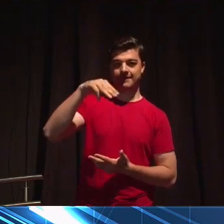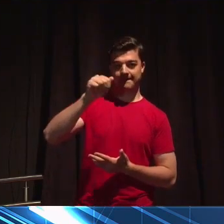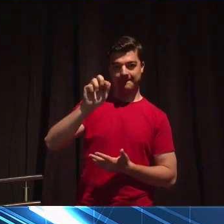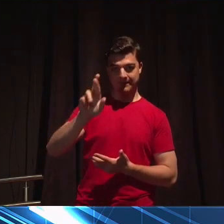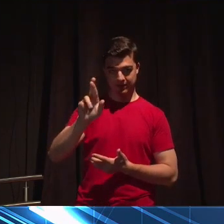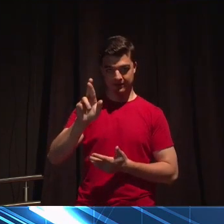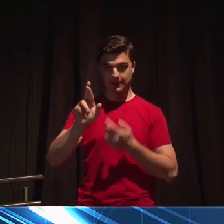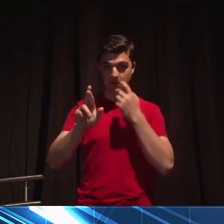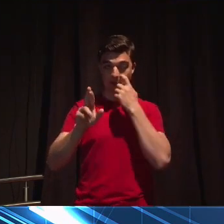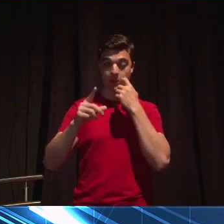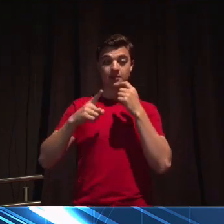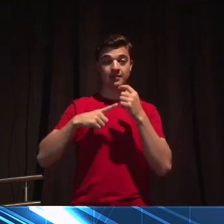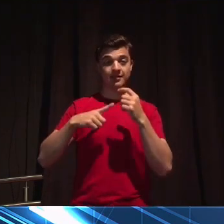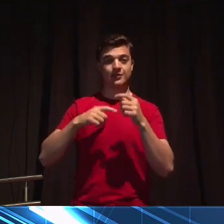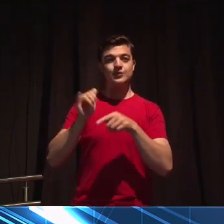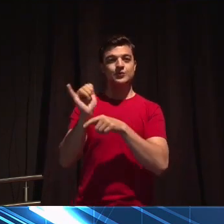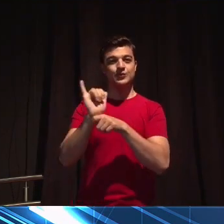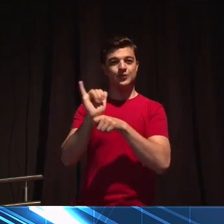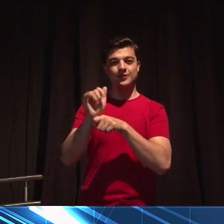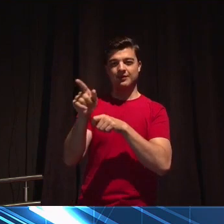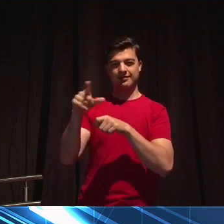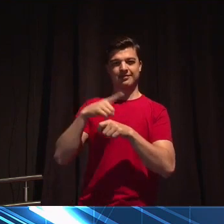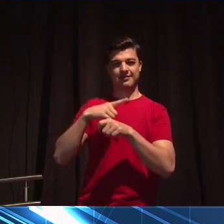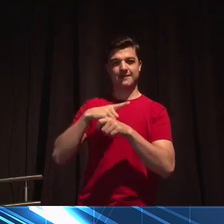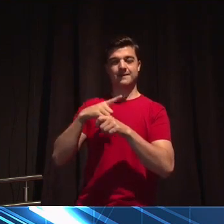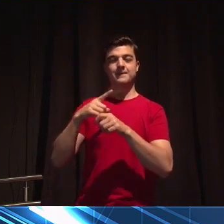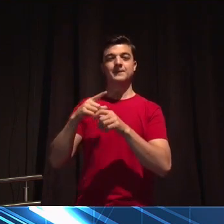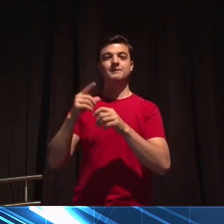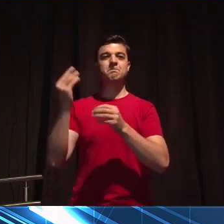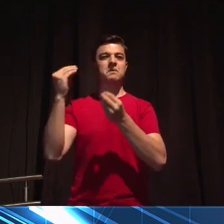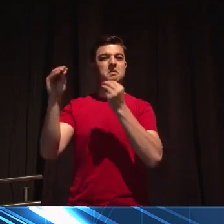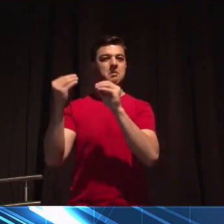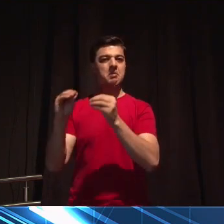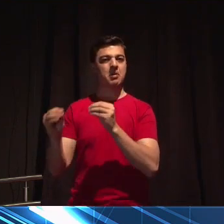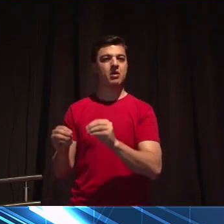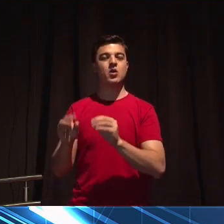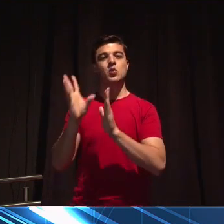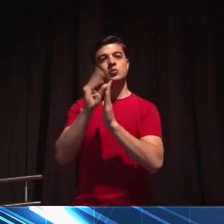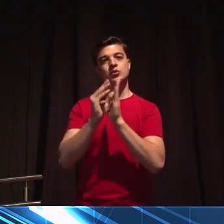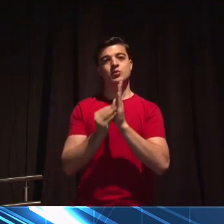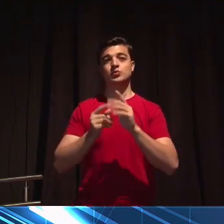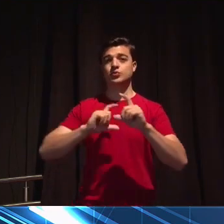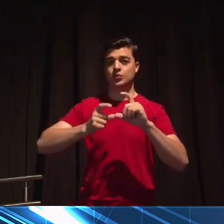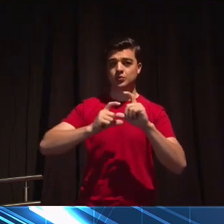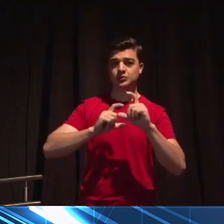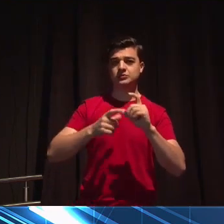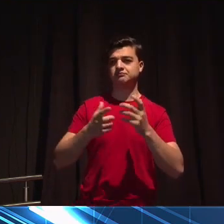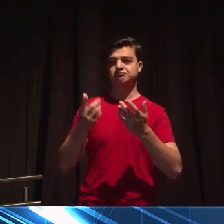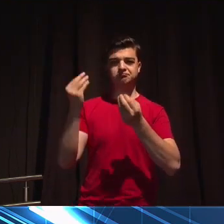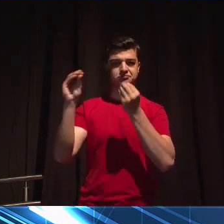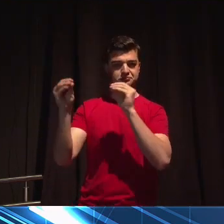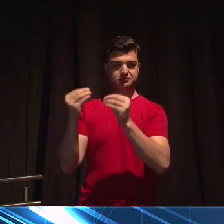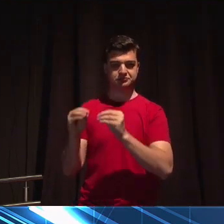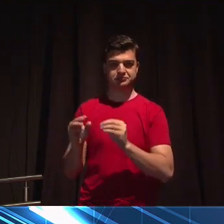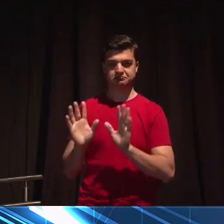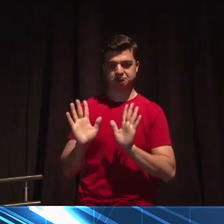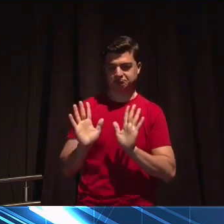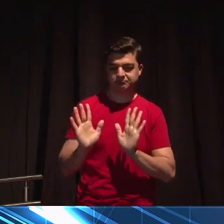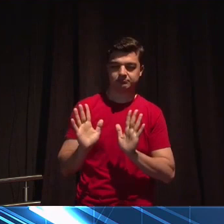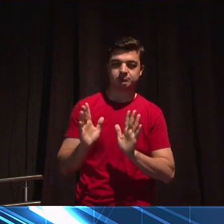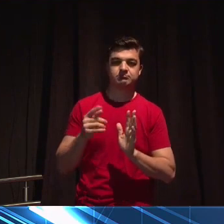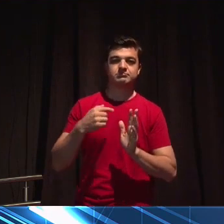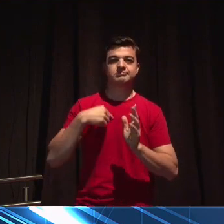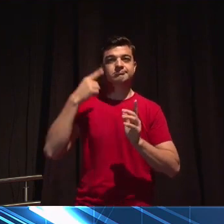chamado DevLab, onde eu publico conteúdo sobre Node, sobre várias coisas. Dependendo do que eu estou fazendo, eu publico conteúdo lá. Então,